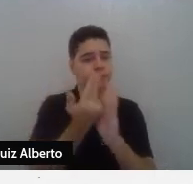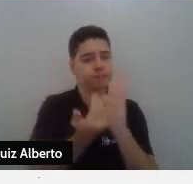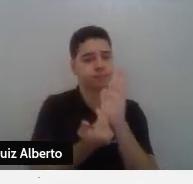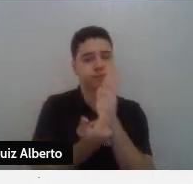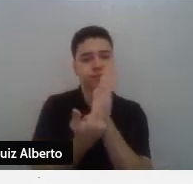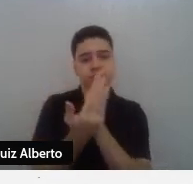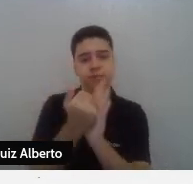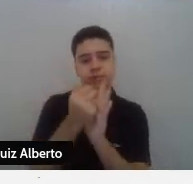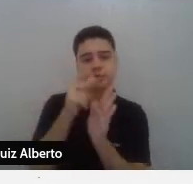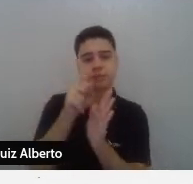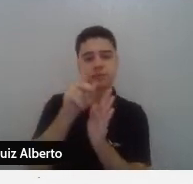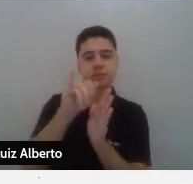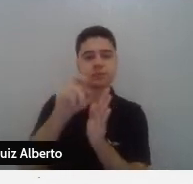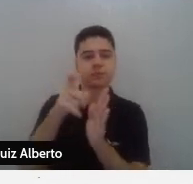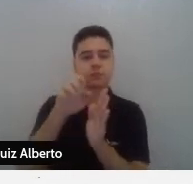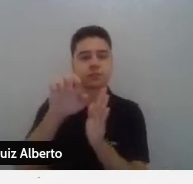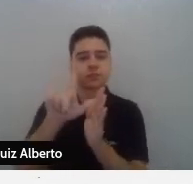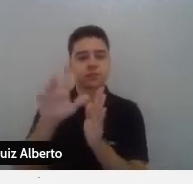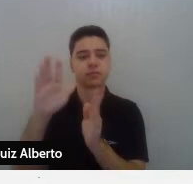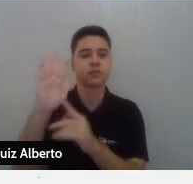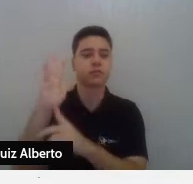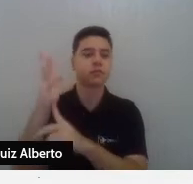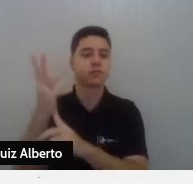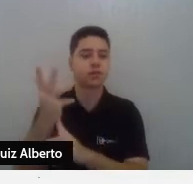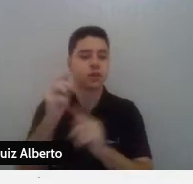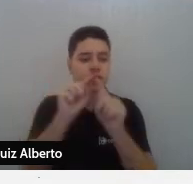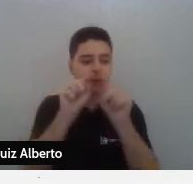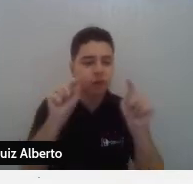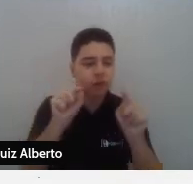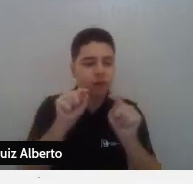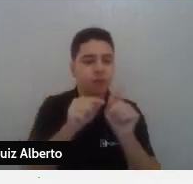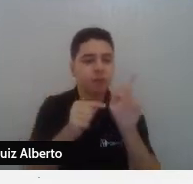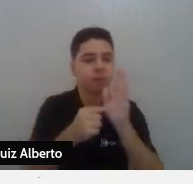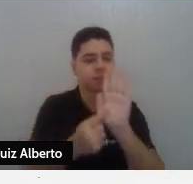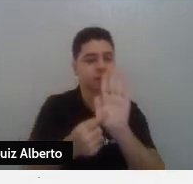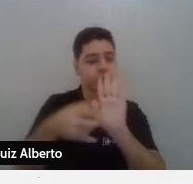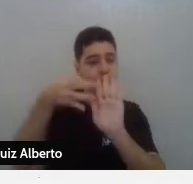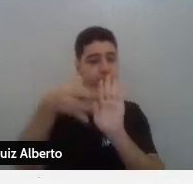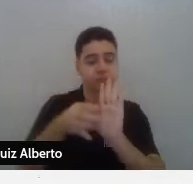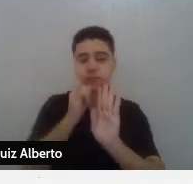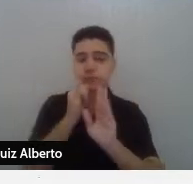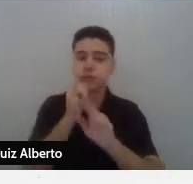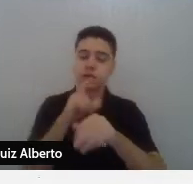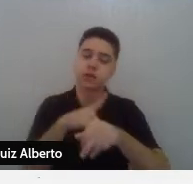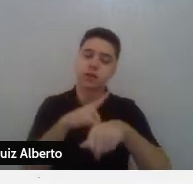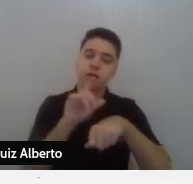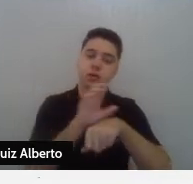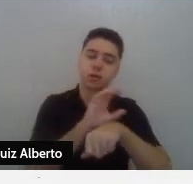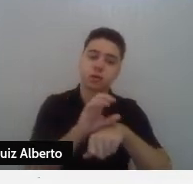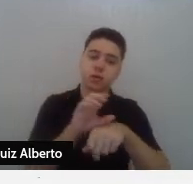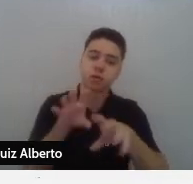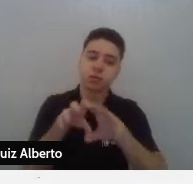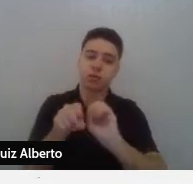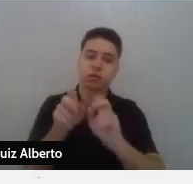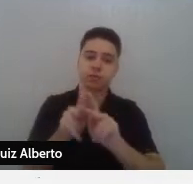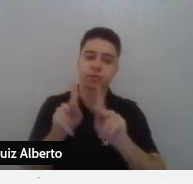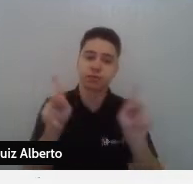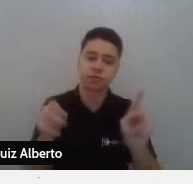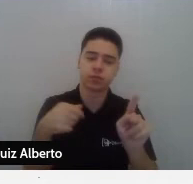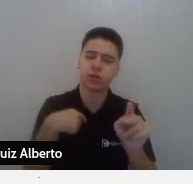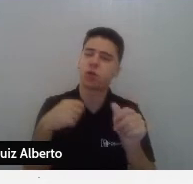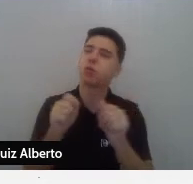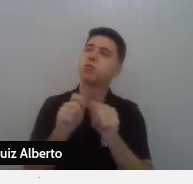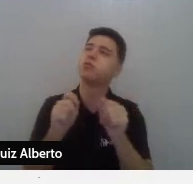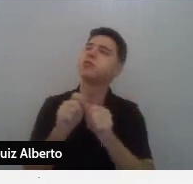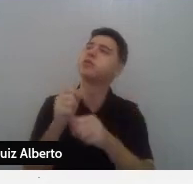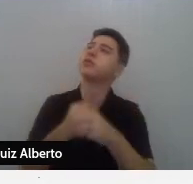art, é deixar esses quadradinhos bem à mostra. Tem um curso de uma formação de professores que eu fiz do